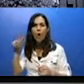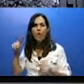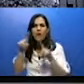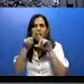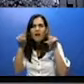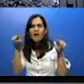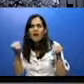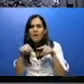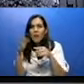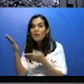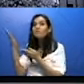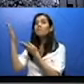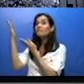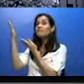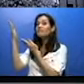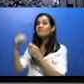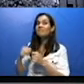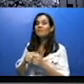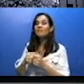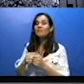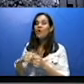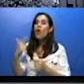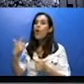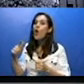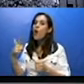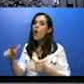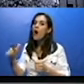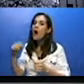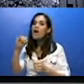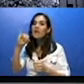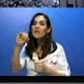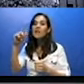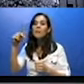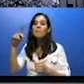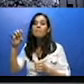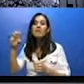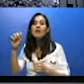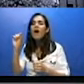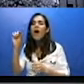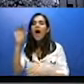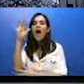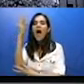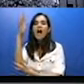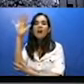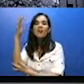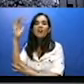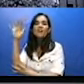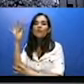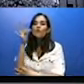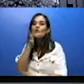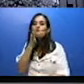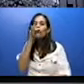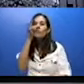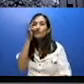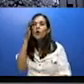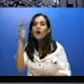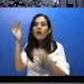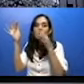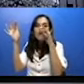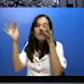eu trouxe o ip de novo mas é um o ip todo cheio de